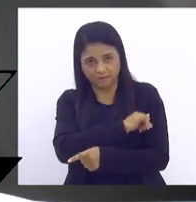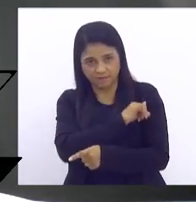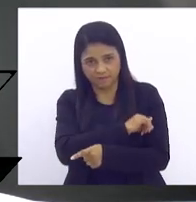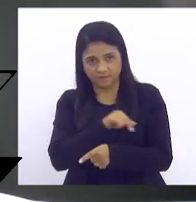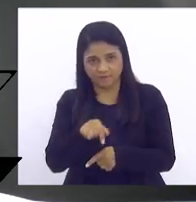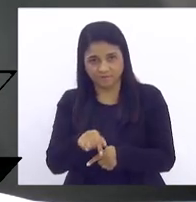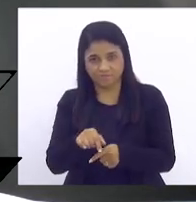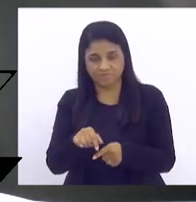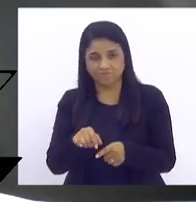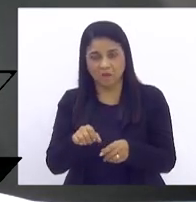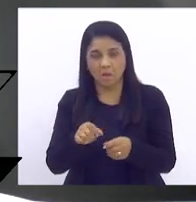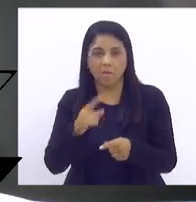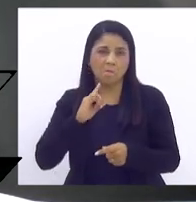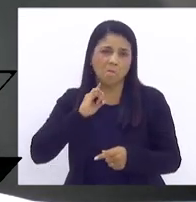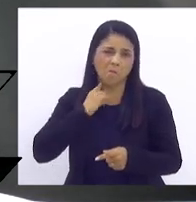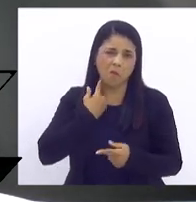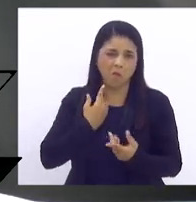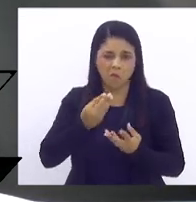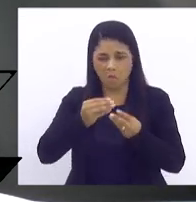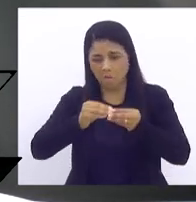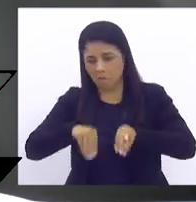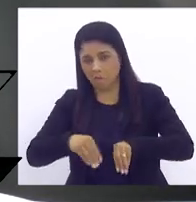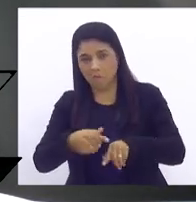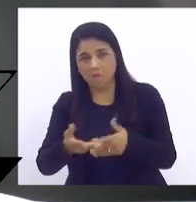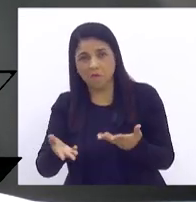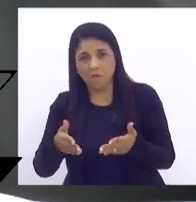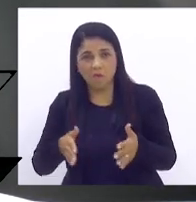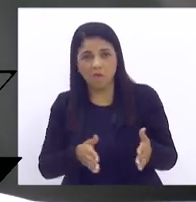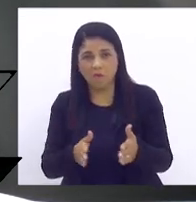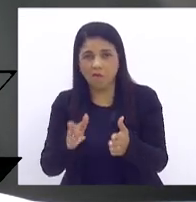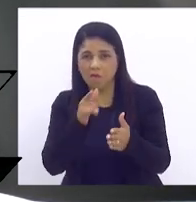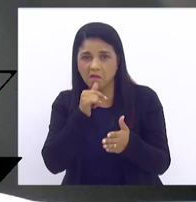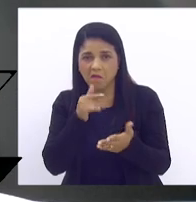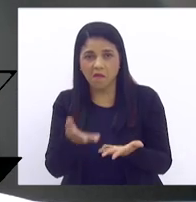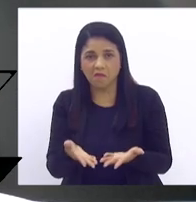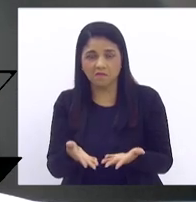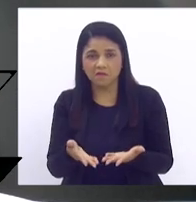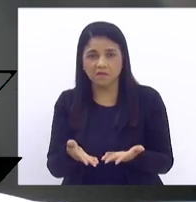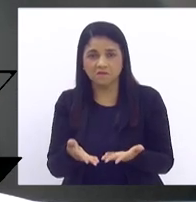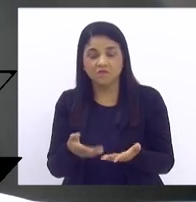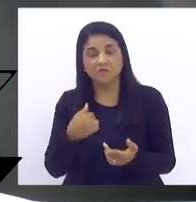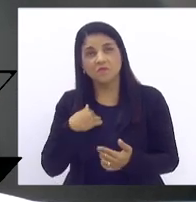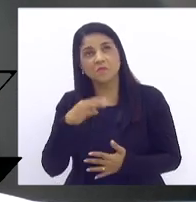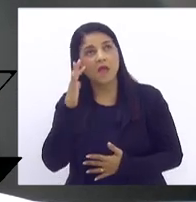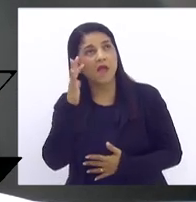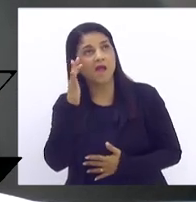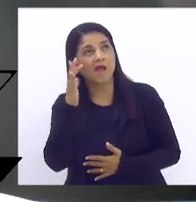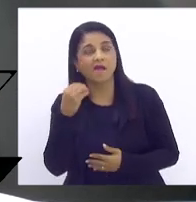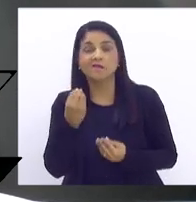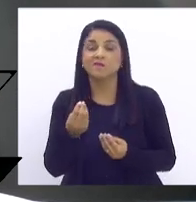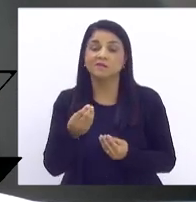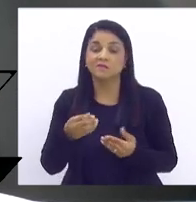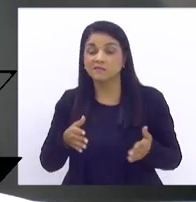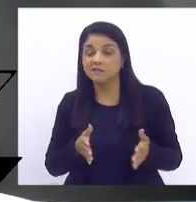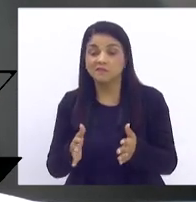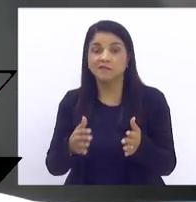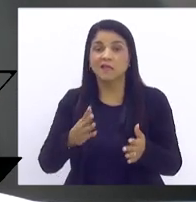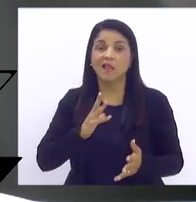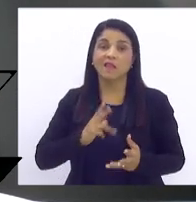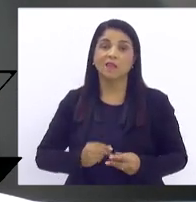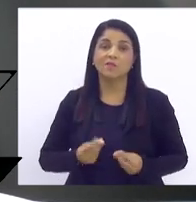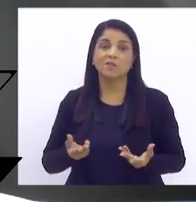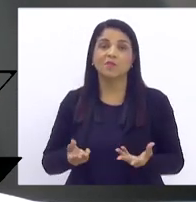absolutamente deteriorado, etc., etc. Rio Maracanã. Eu fico imaginando se não o fosse. Que